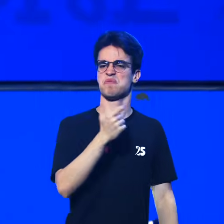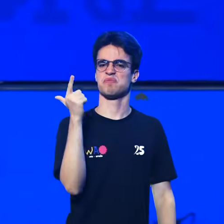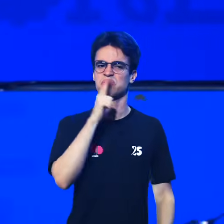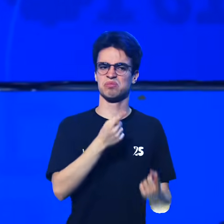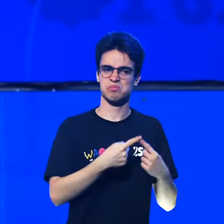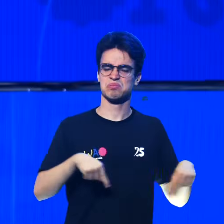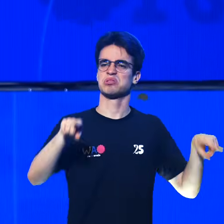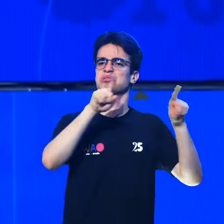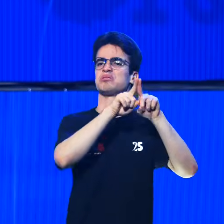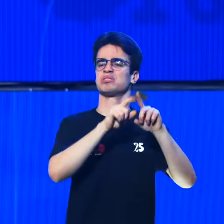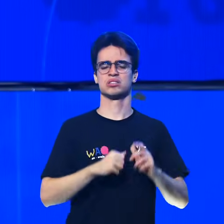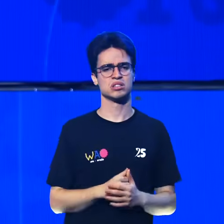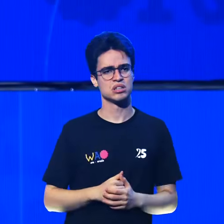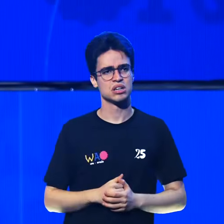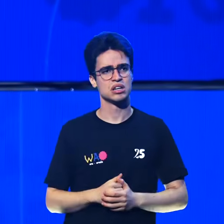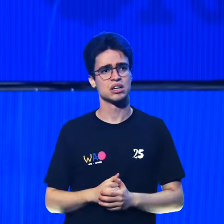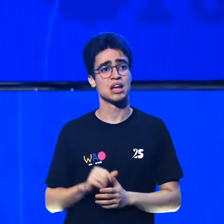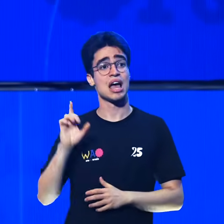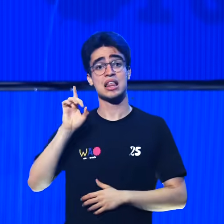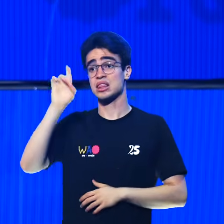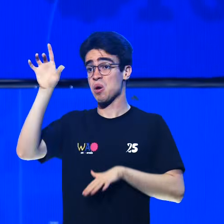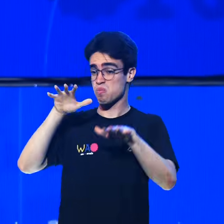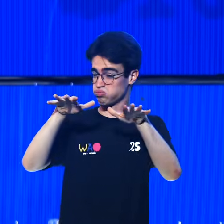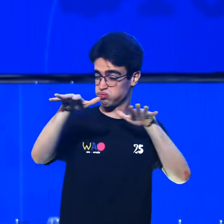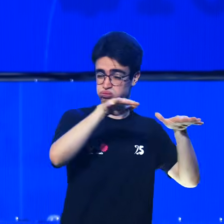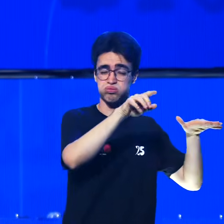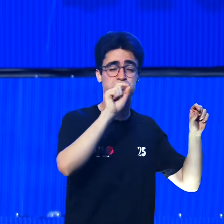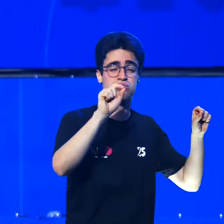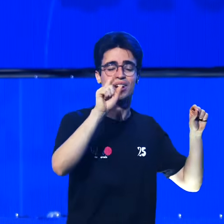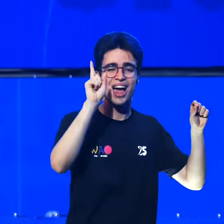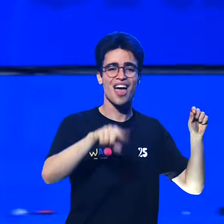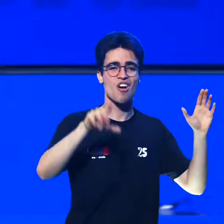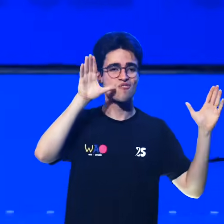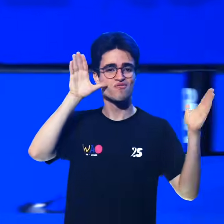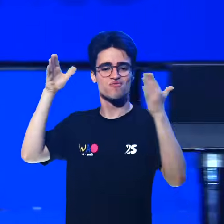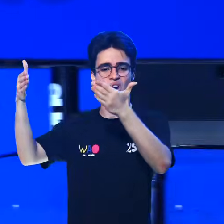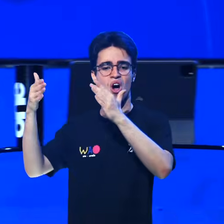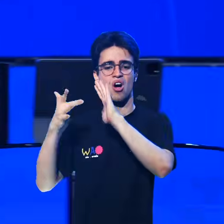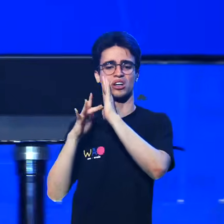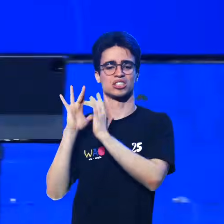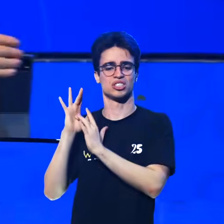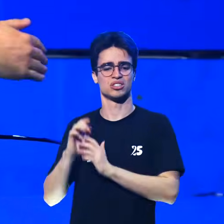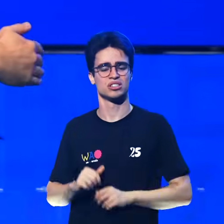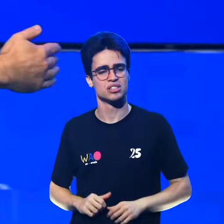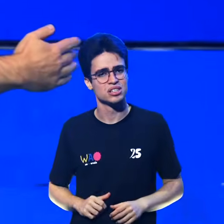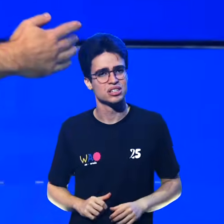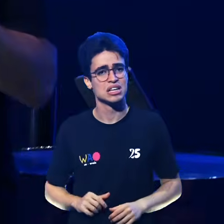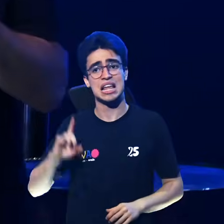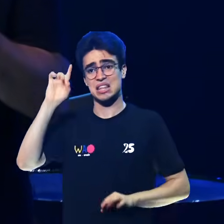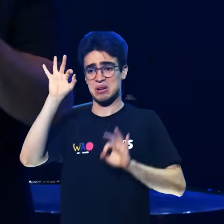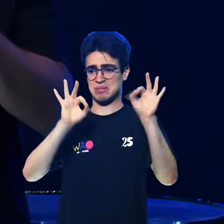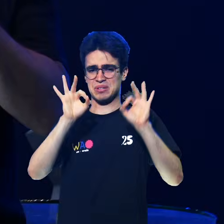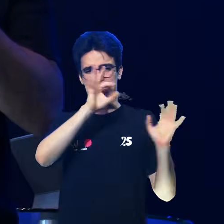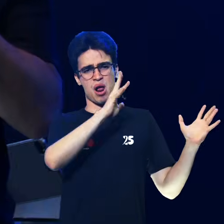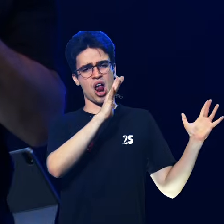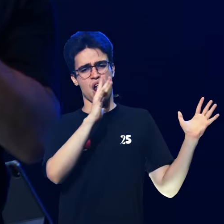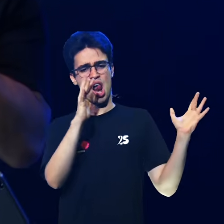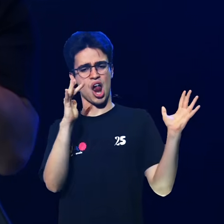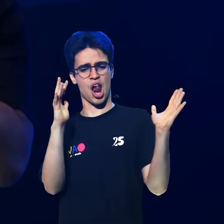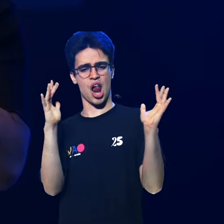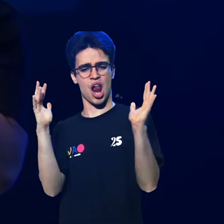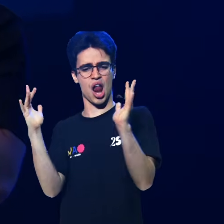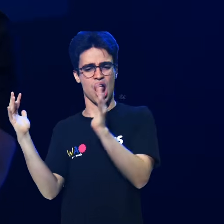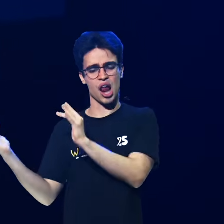de Deus tem que apontar para Jesus. Todo o caminhar e o movimento dele, se não aponta